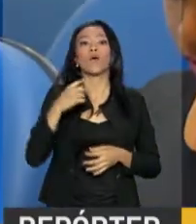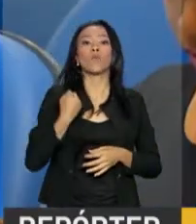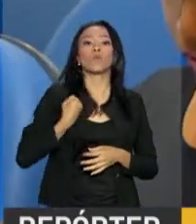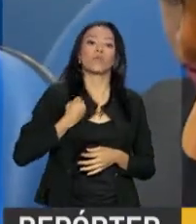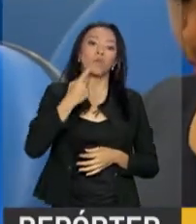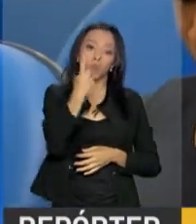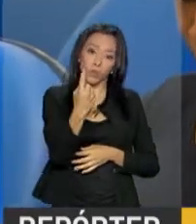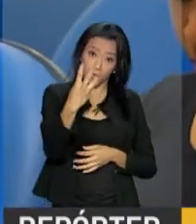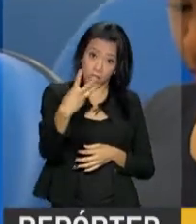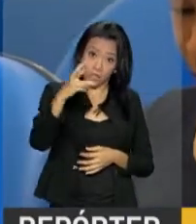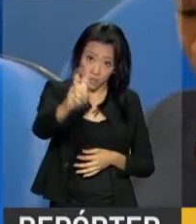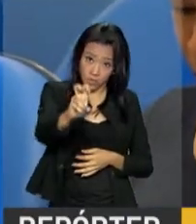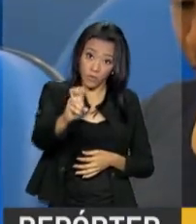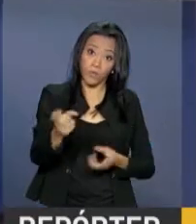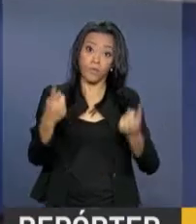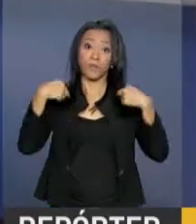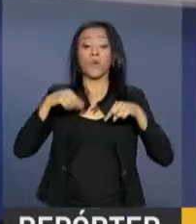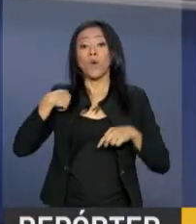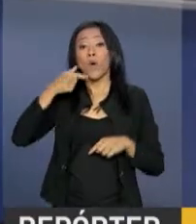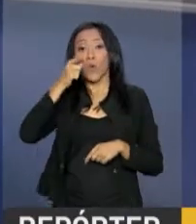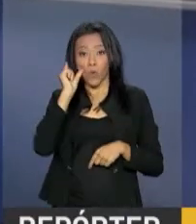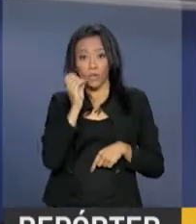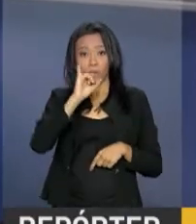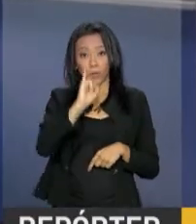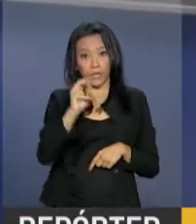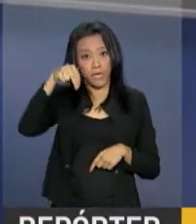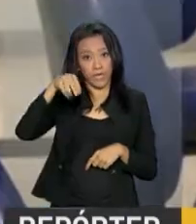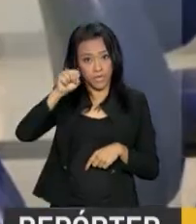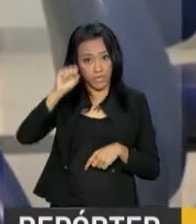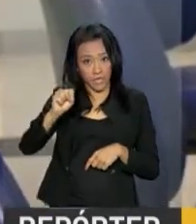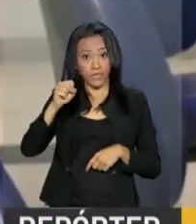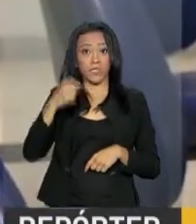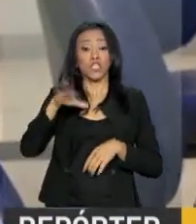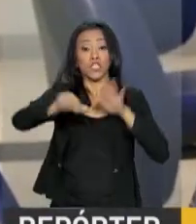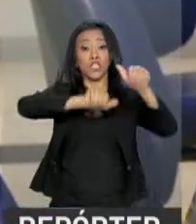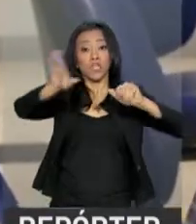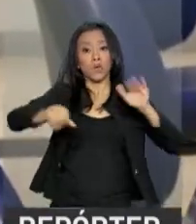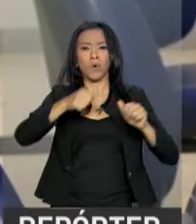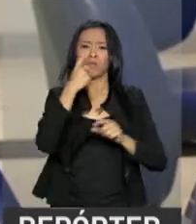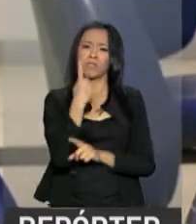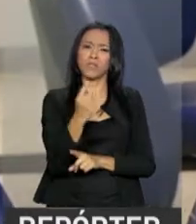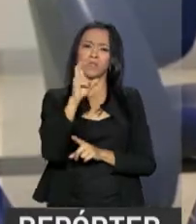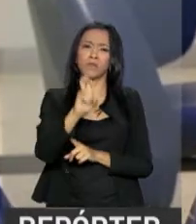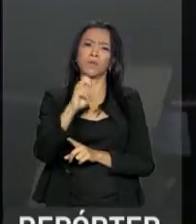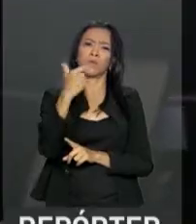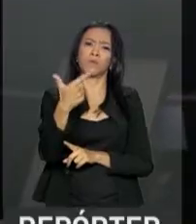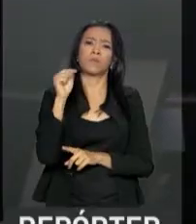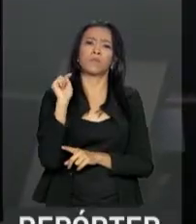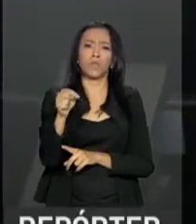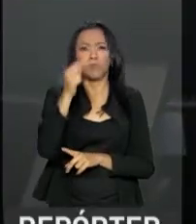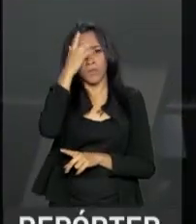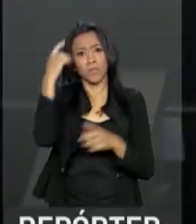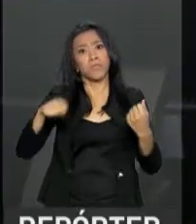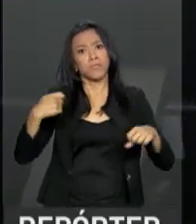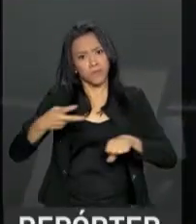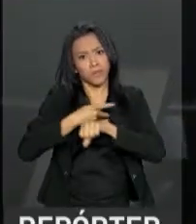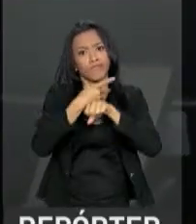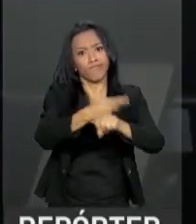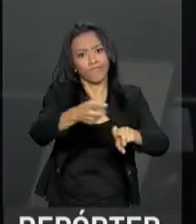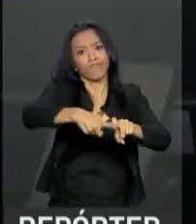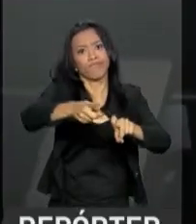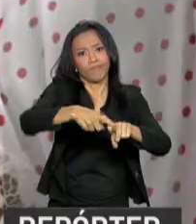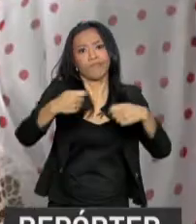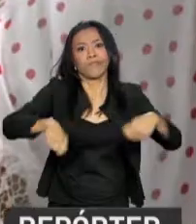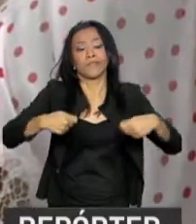135 ontem o inss convocou mais 152 mil pessoas para passar pela perícia médica